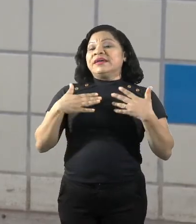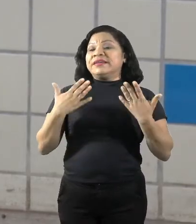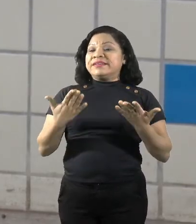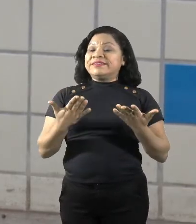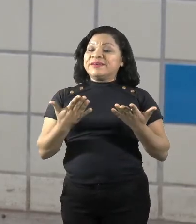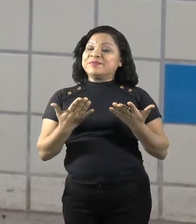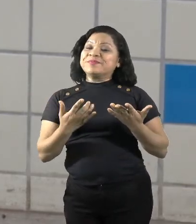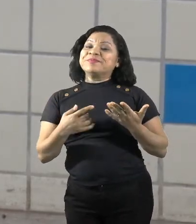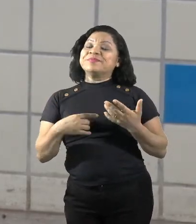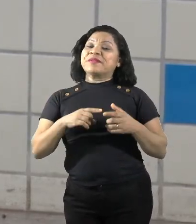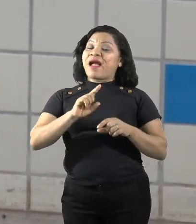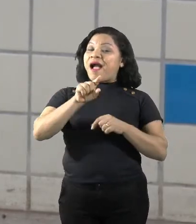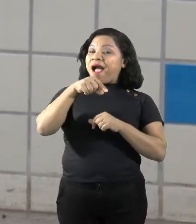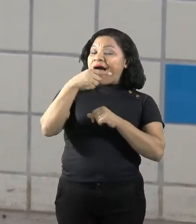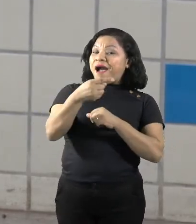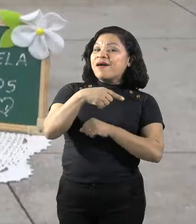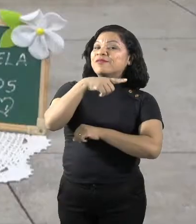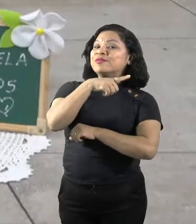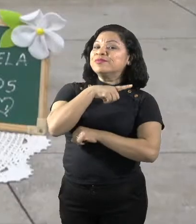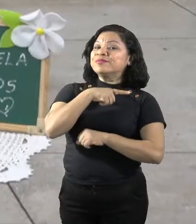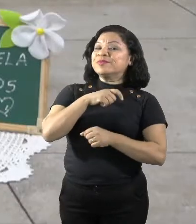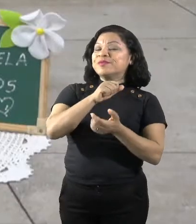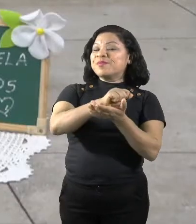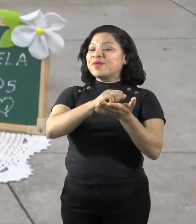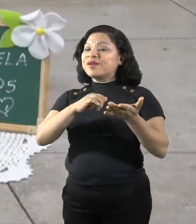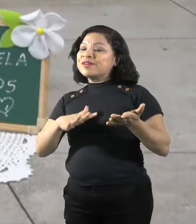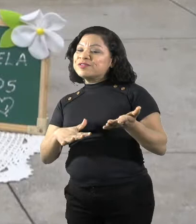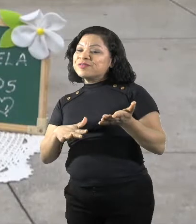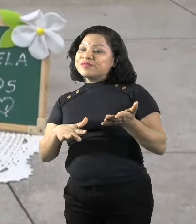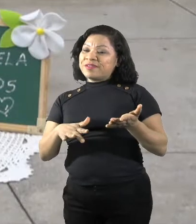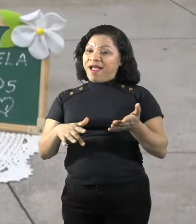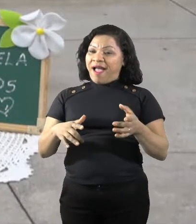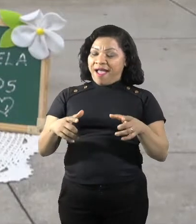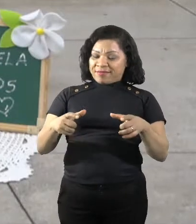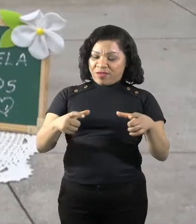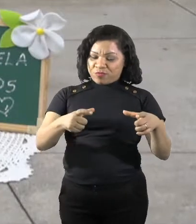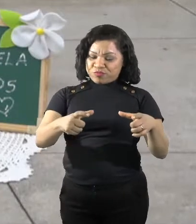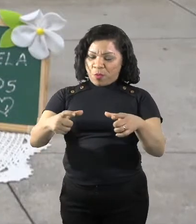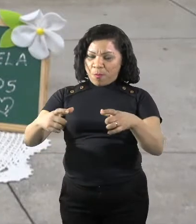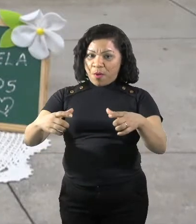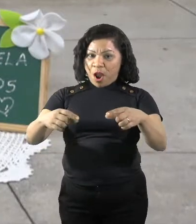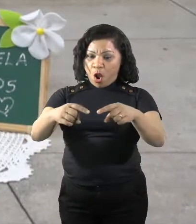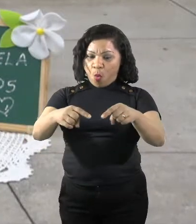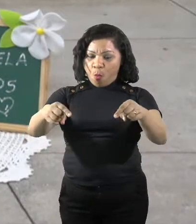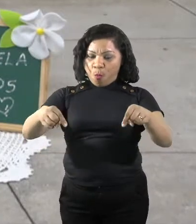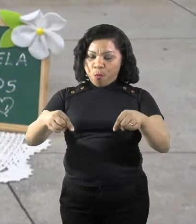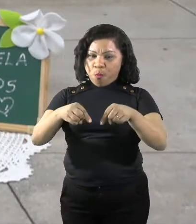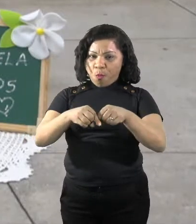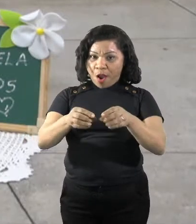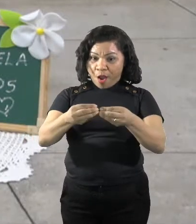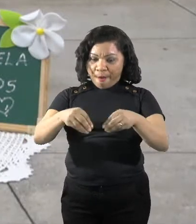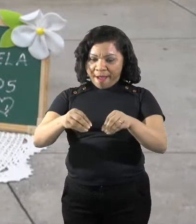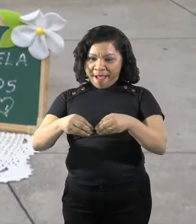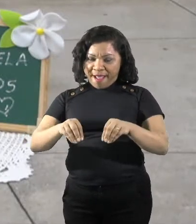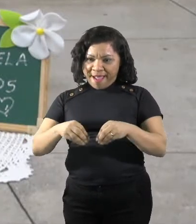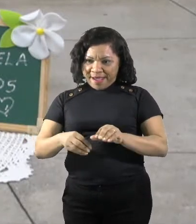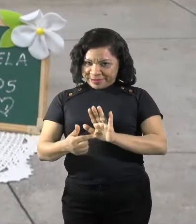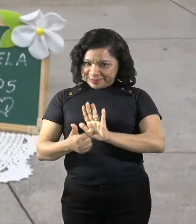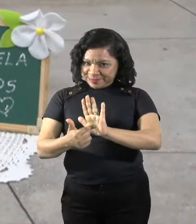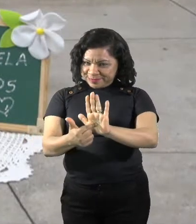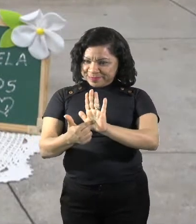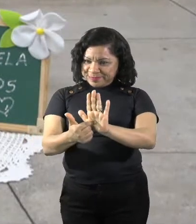Atividade com Cartela de Ovos. Então, vou apresentar para vocês quais os objetos nós vamos usar